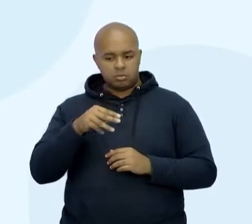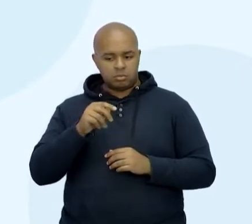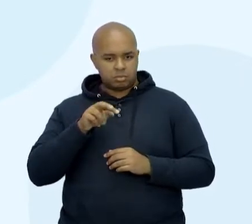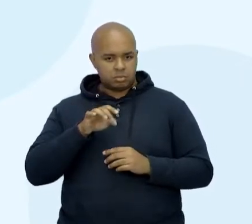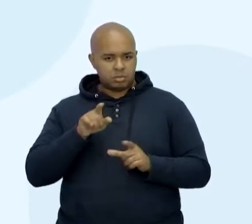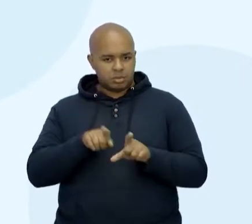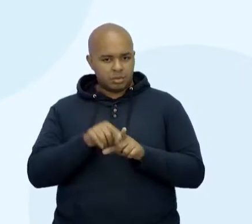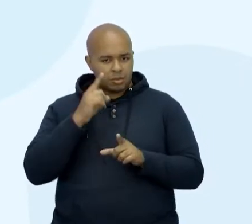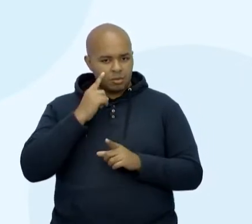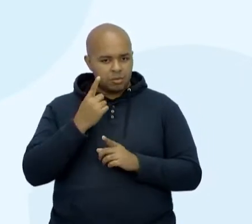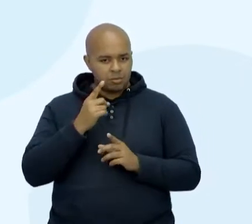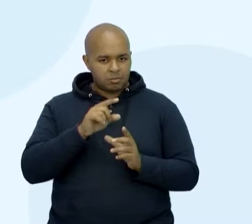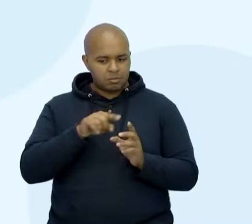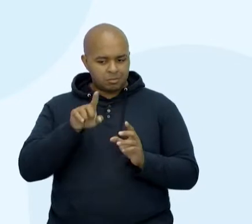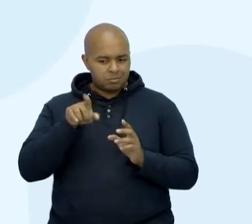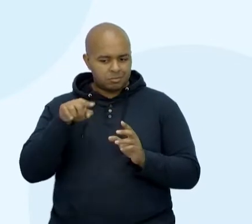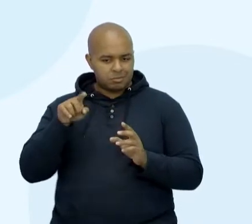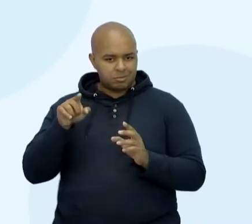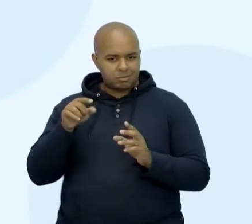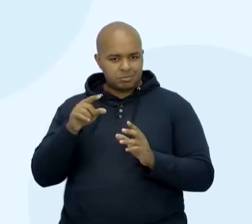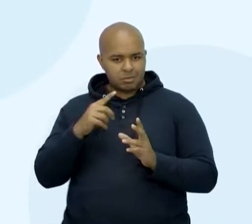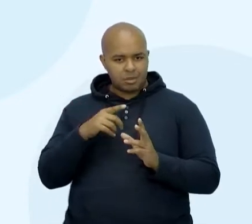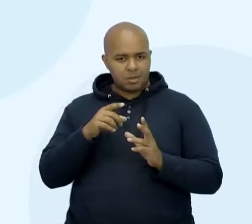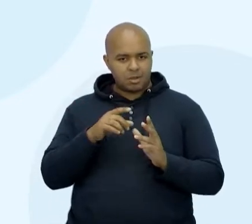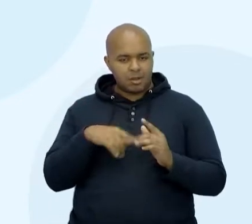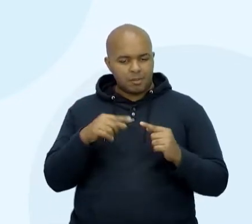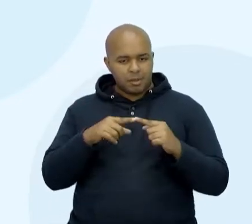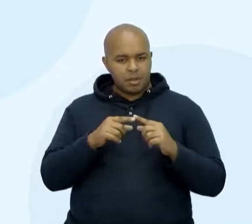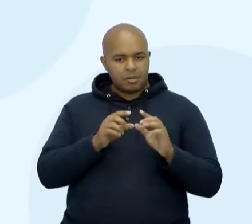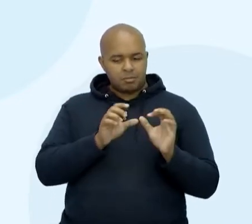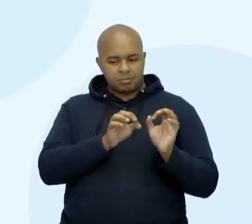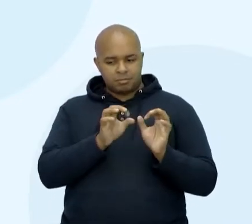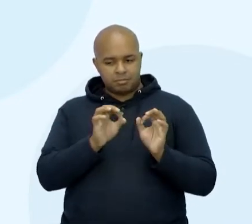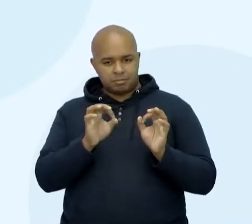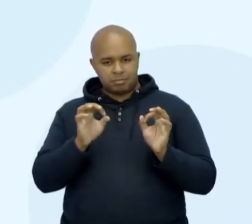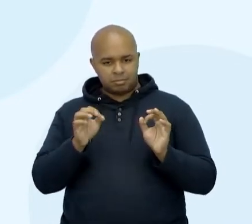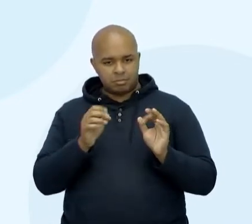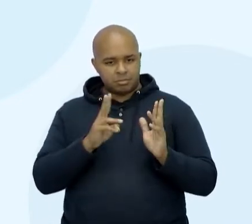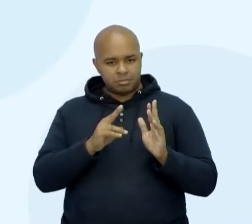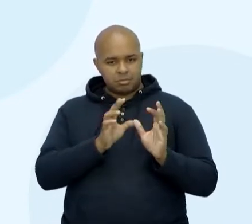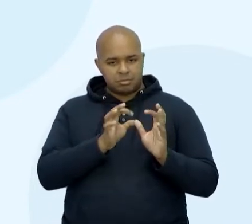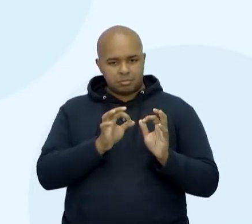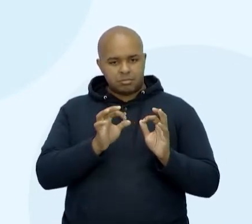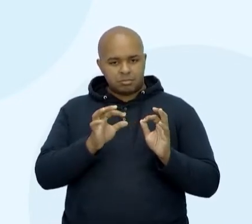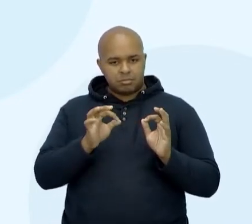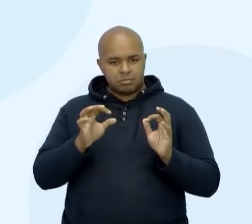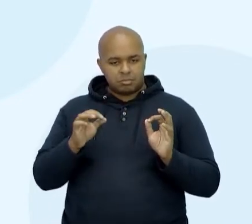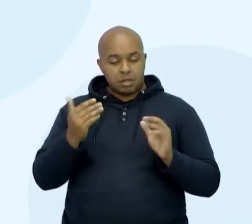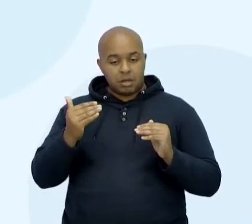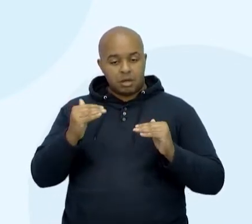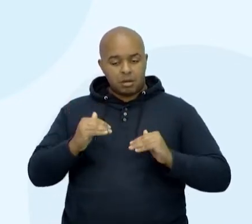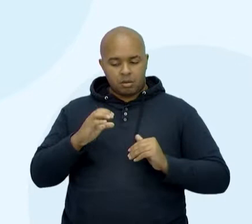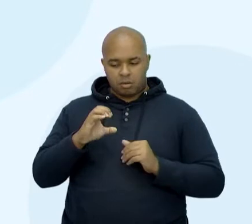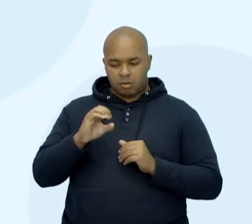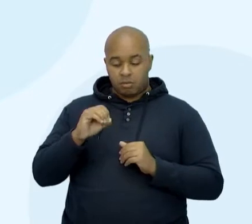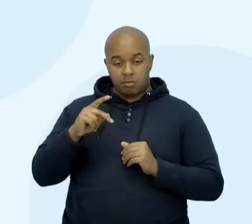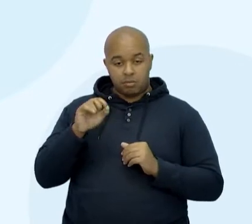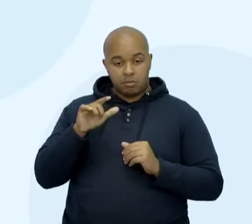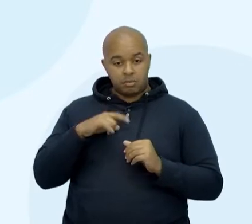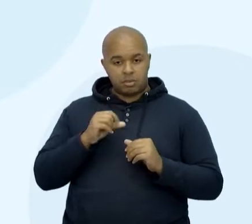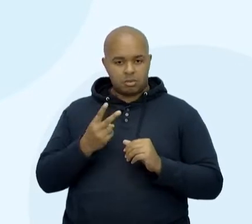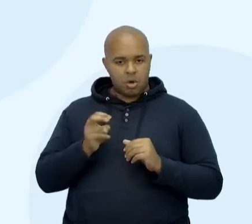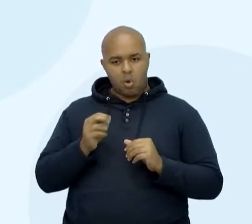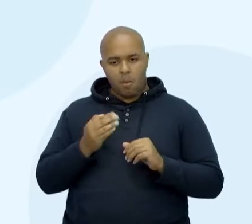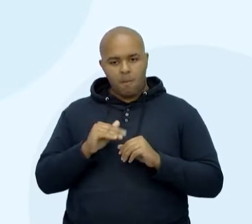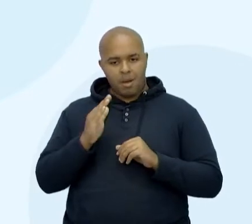mesmo monômero, ou seja, a mesma subunidade que se repete, tá? Um copolímero, eu posso ter 2